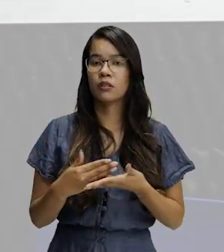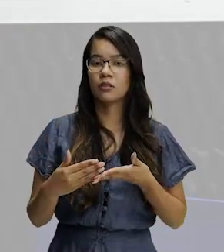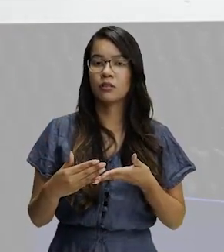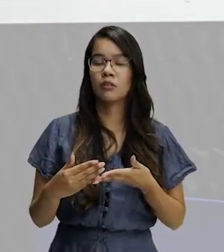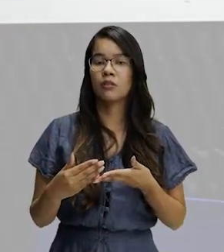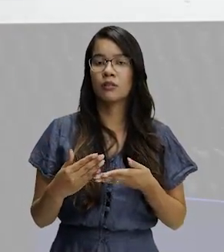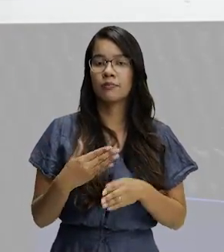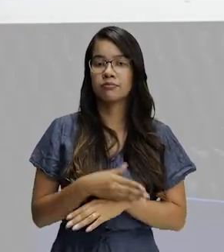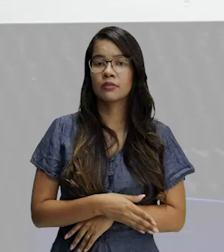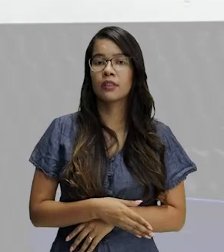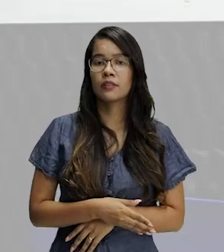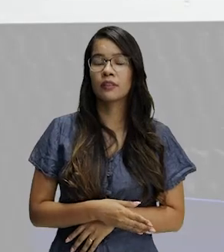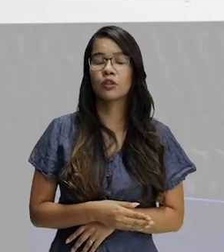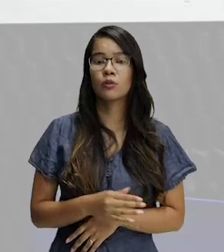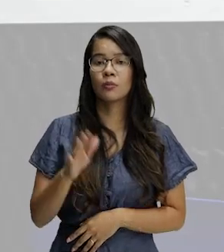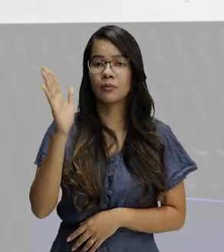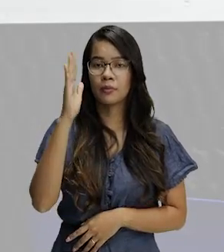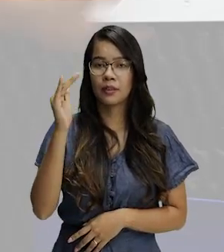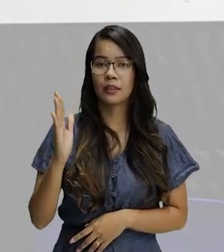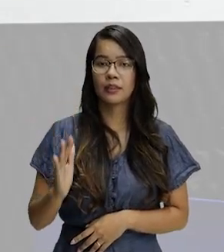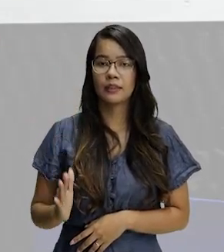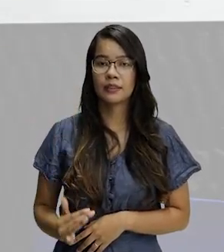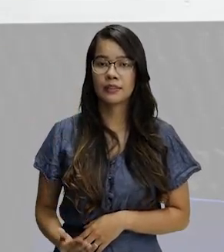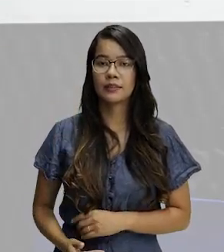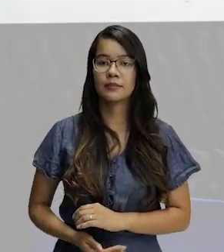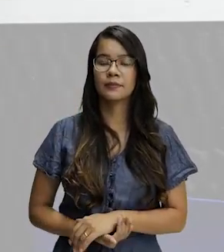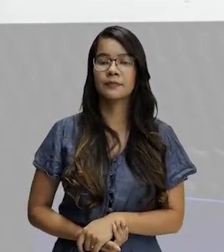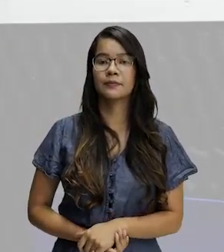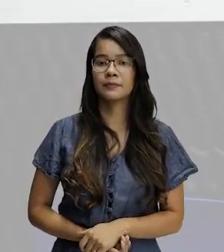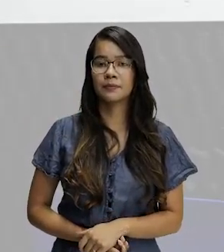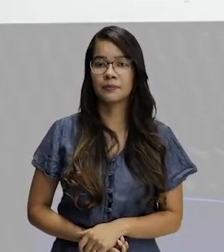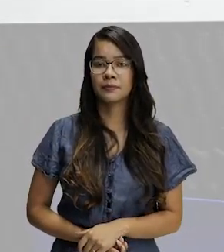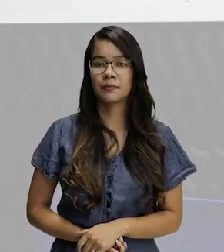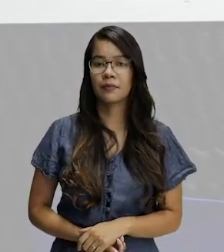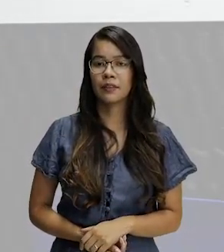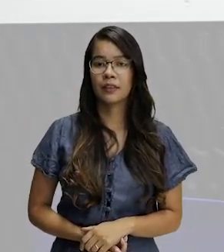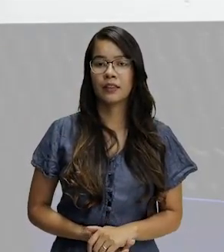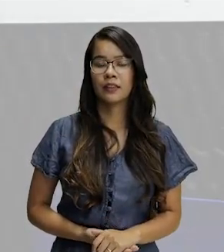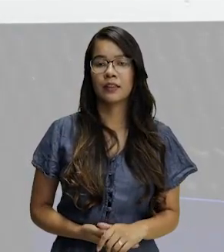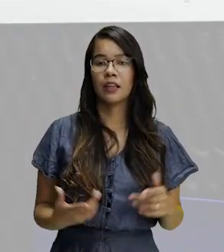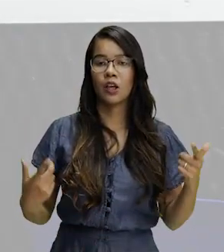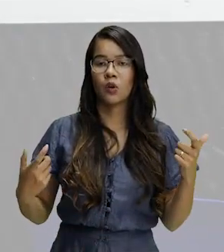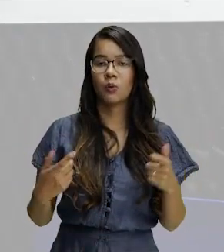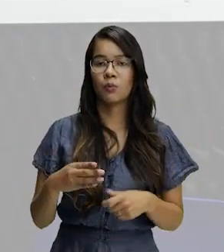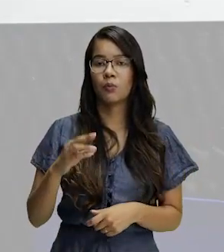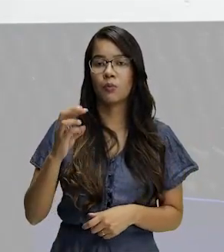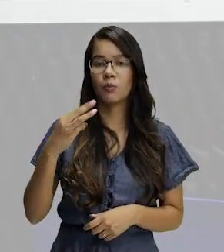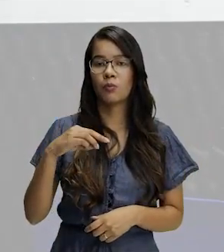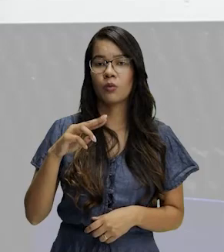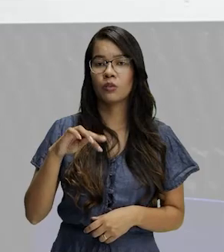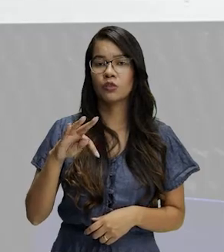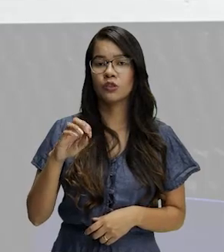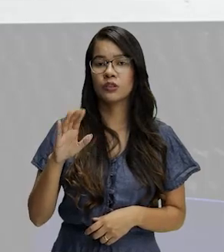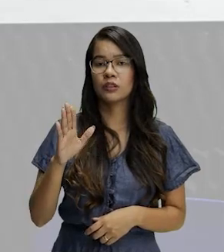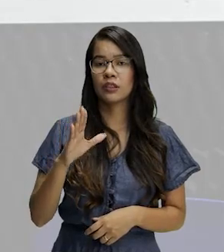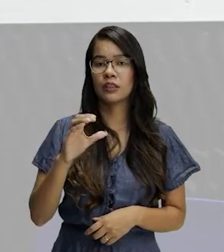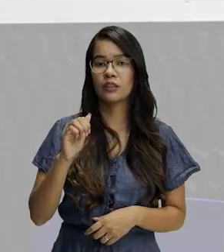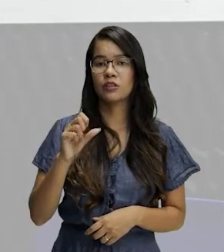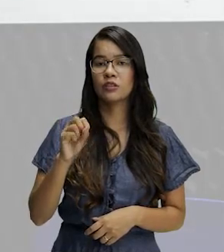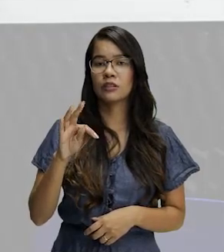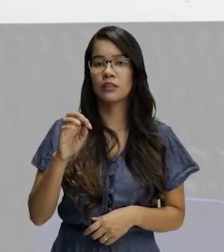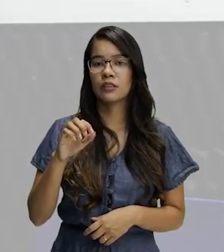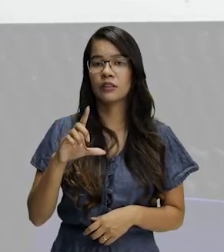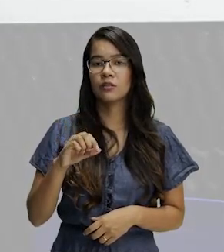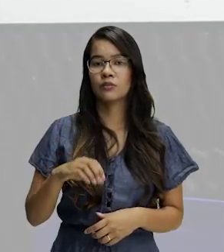1943, principalmente combatendo contra os fascistas italianos na Batalha de Monte Castelo, os nossos pracinha da expressão "a cobra